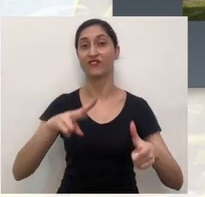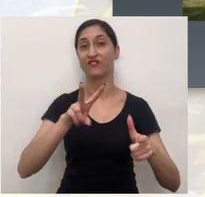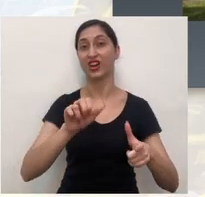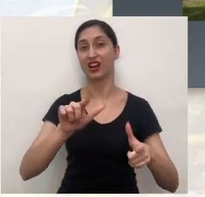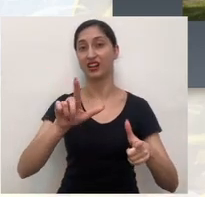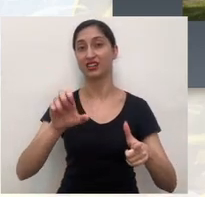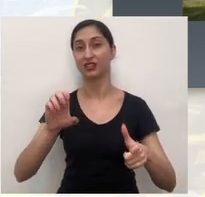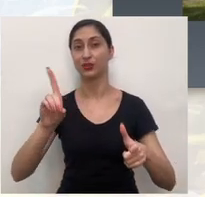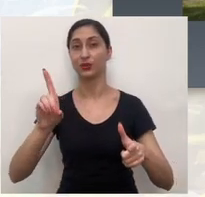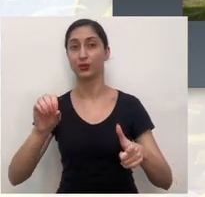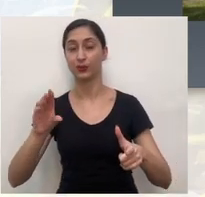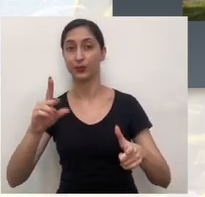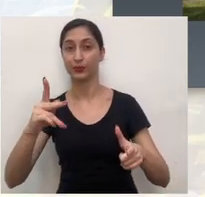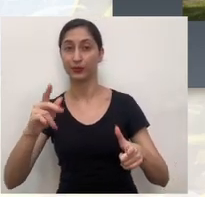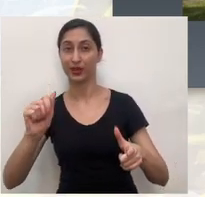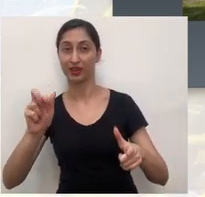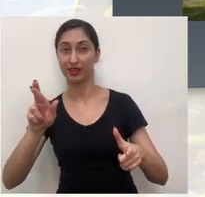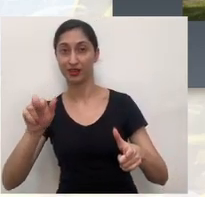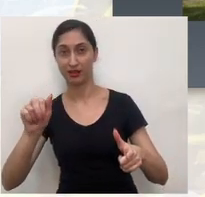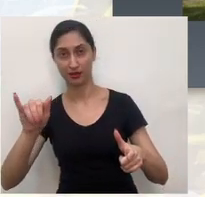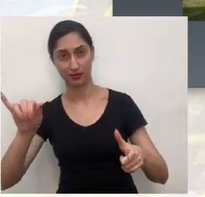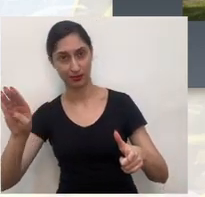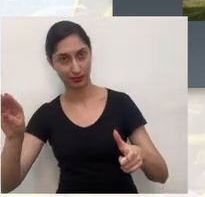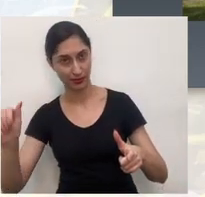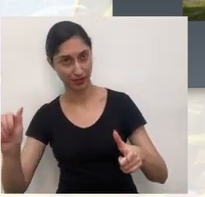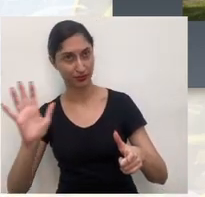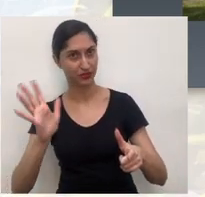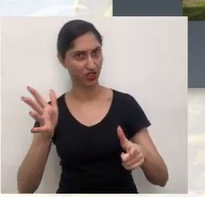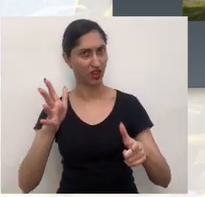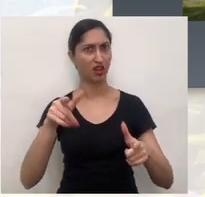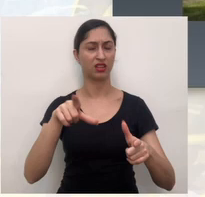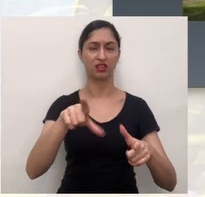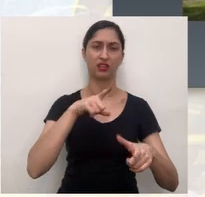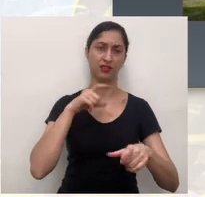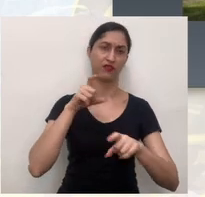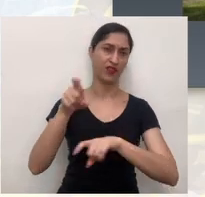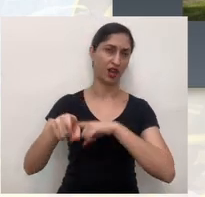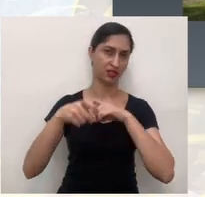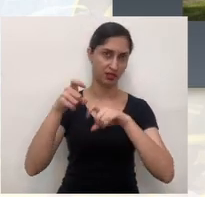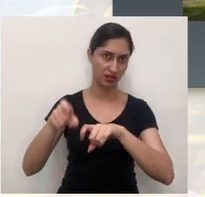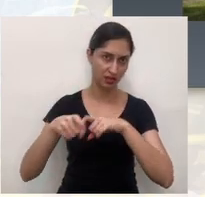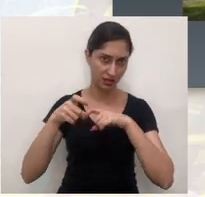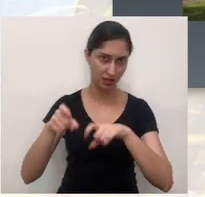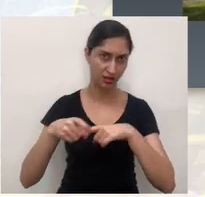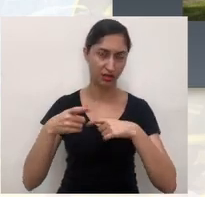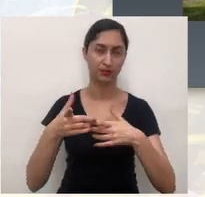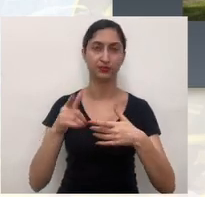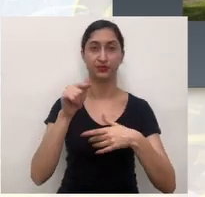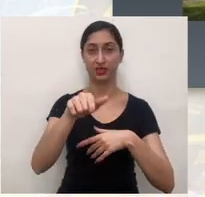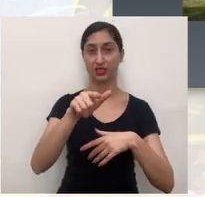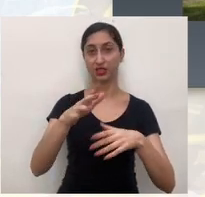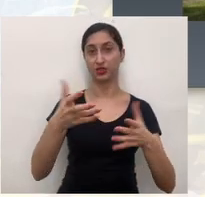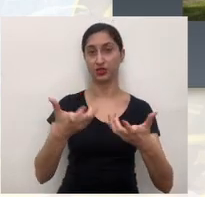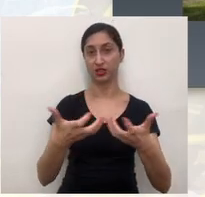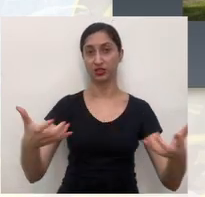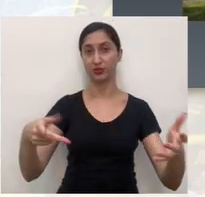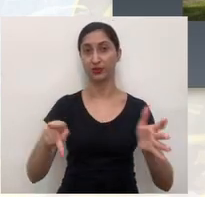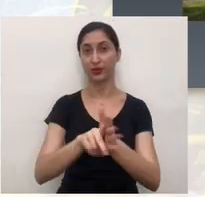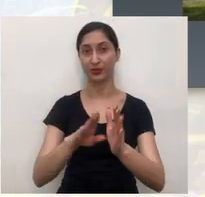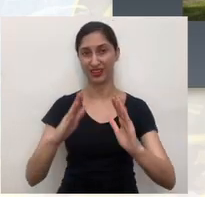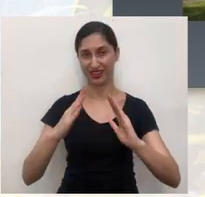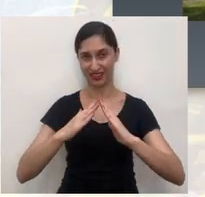Então, esse gramado se prolonga pelos pastos. Aqui era uma fazenda, aqui é o jardim da residência, e ele